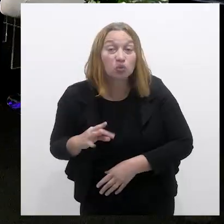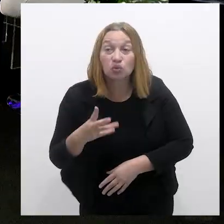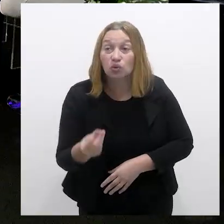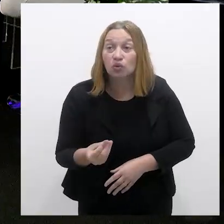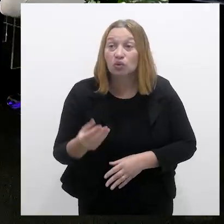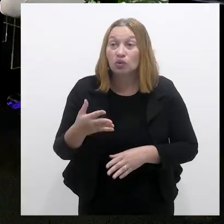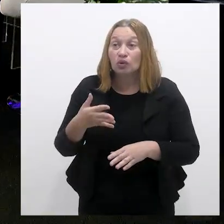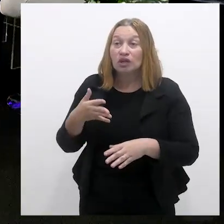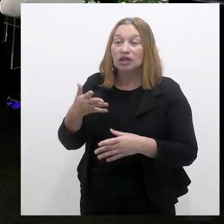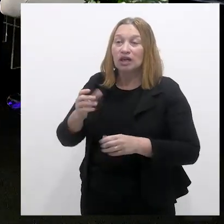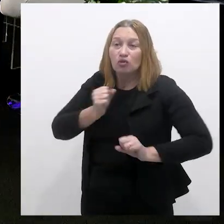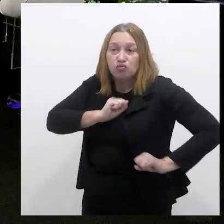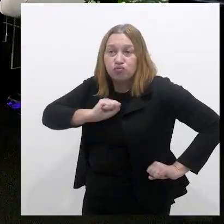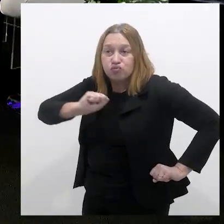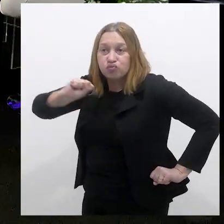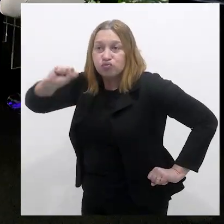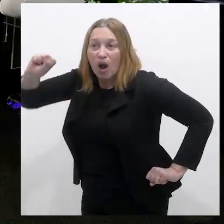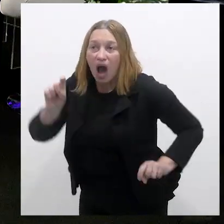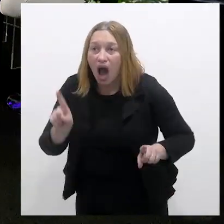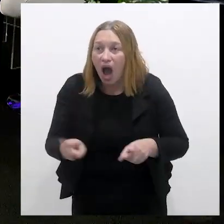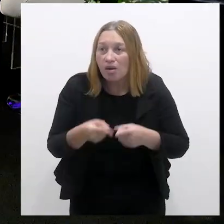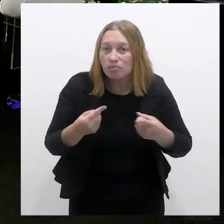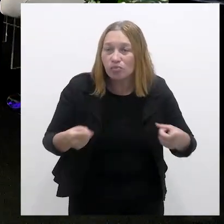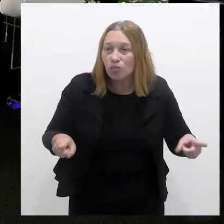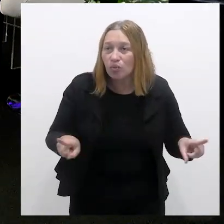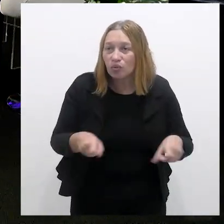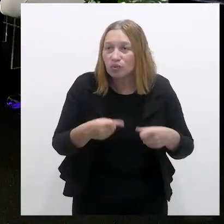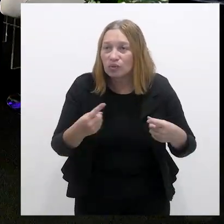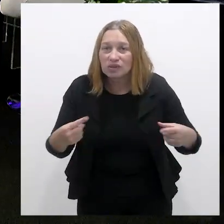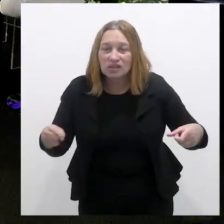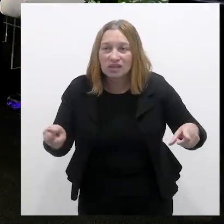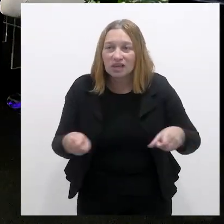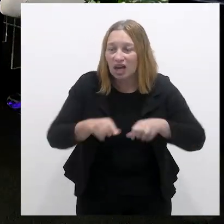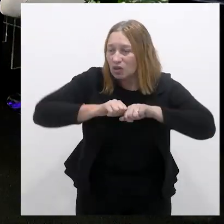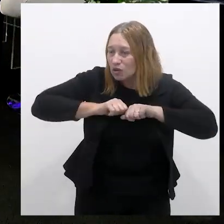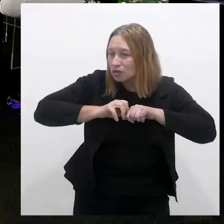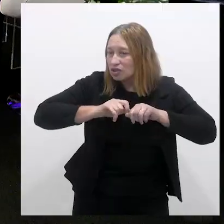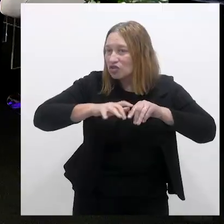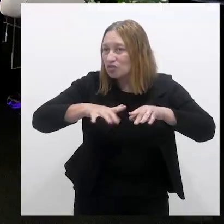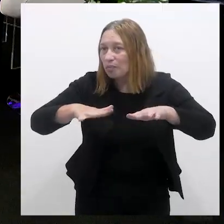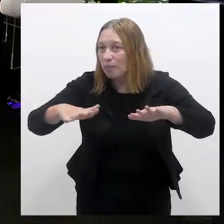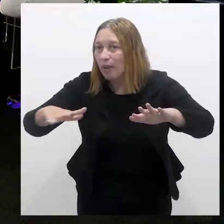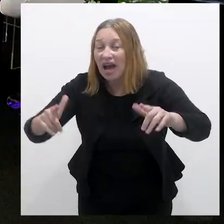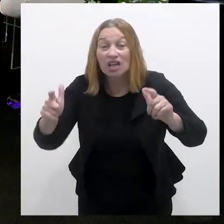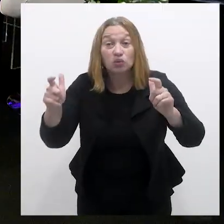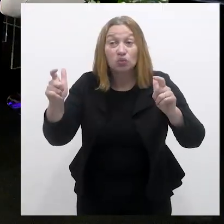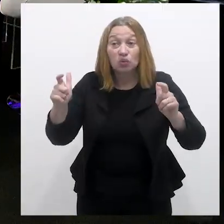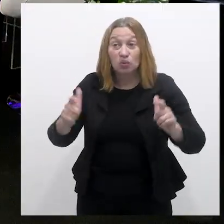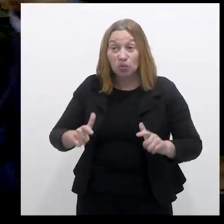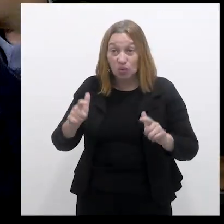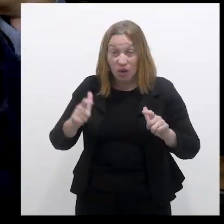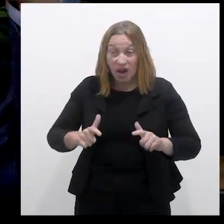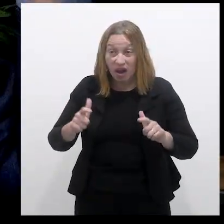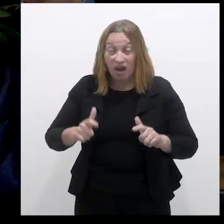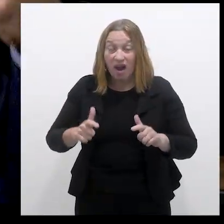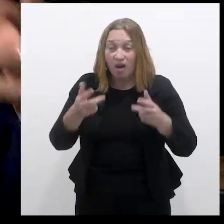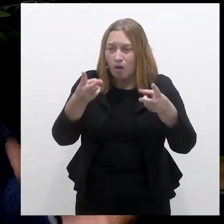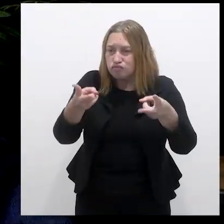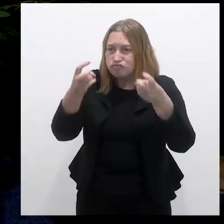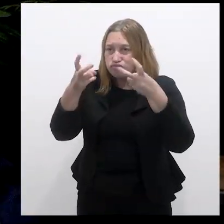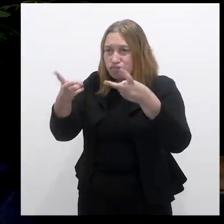né? Aquilo absolutamente entrando e a música absolutamente invade completamente a